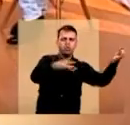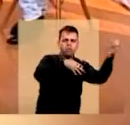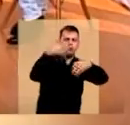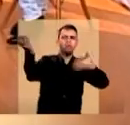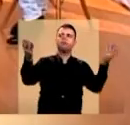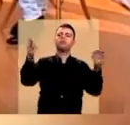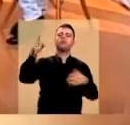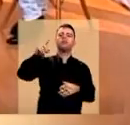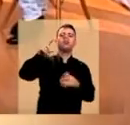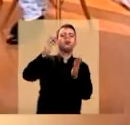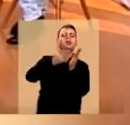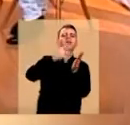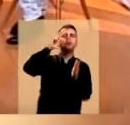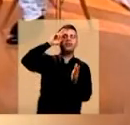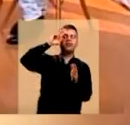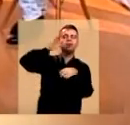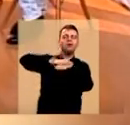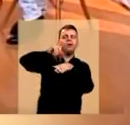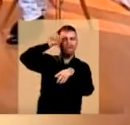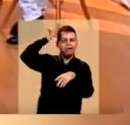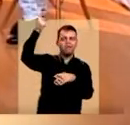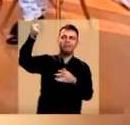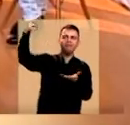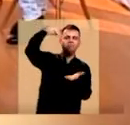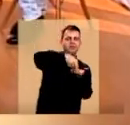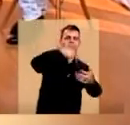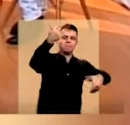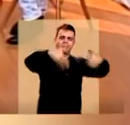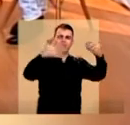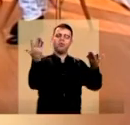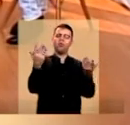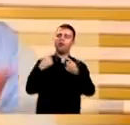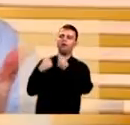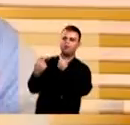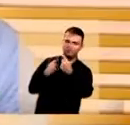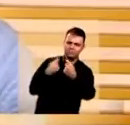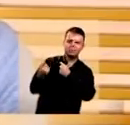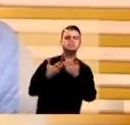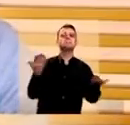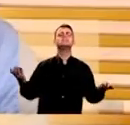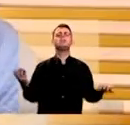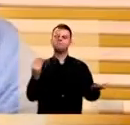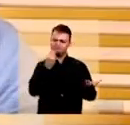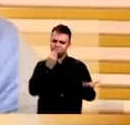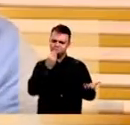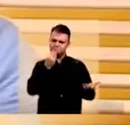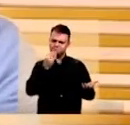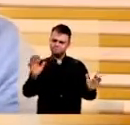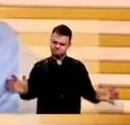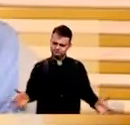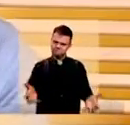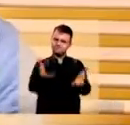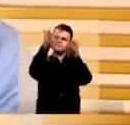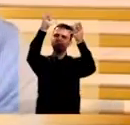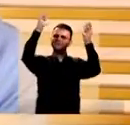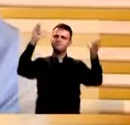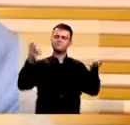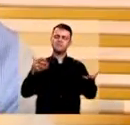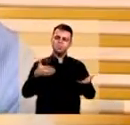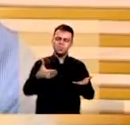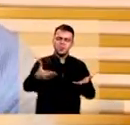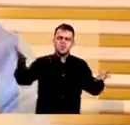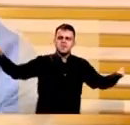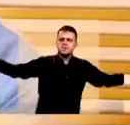os autores, entrevistas e tudo mais. Tudo isso vai inflando,